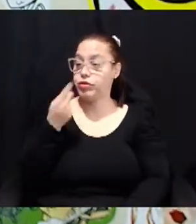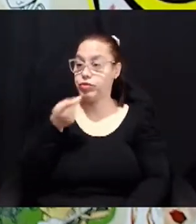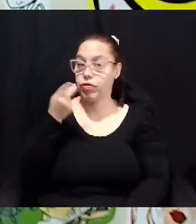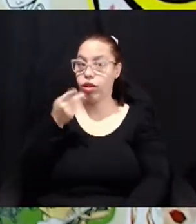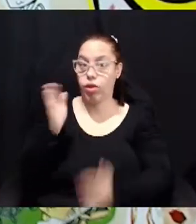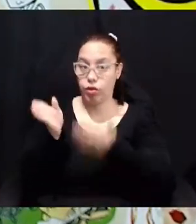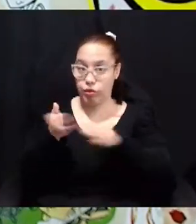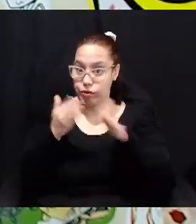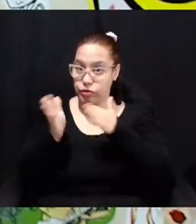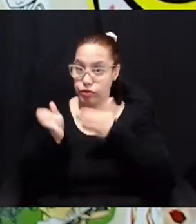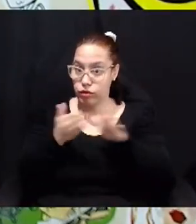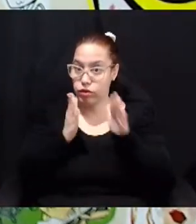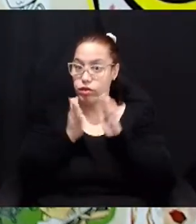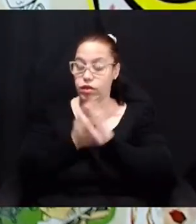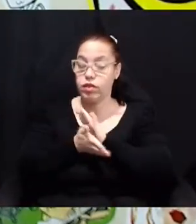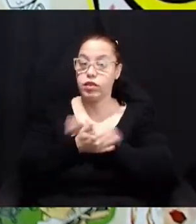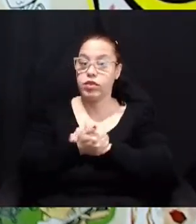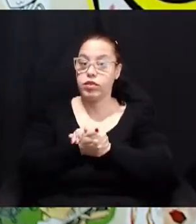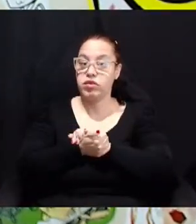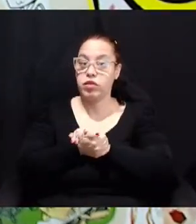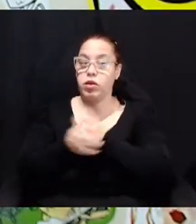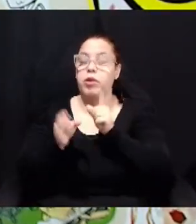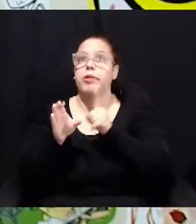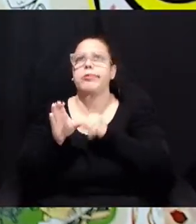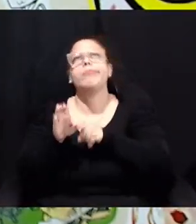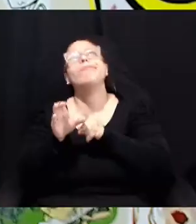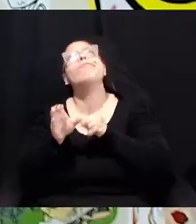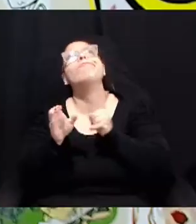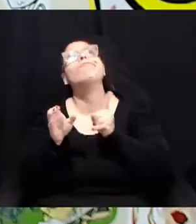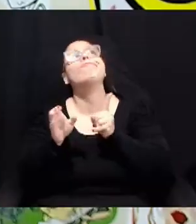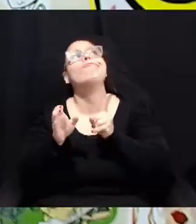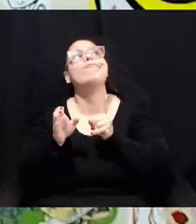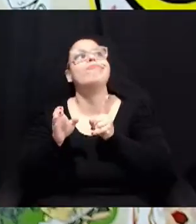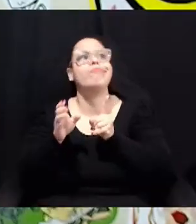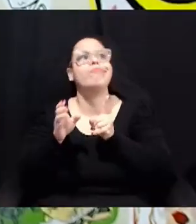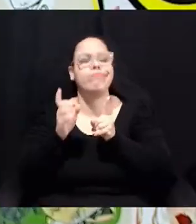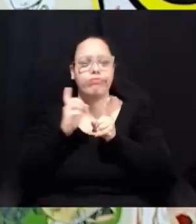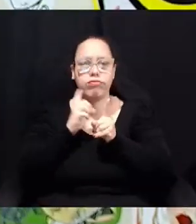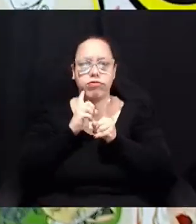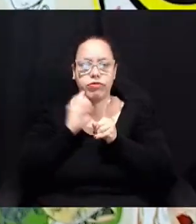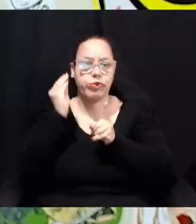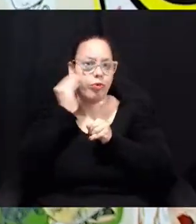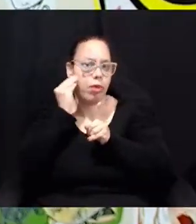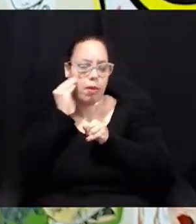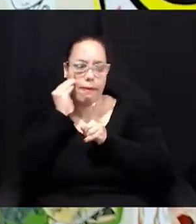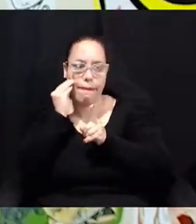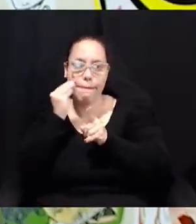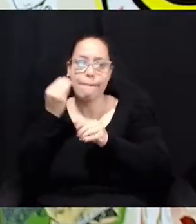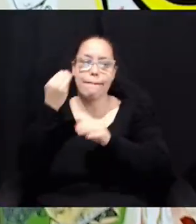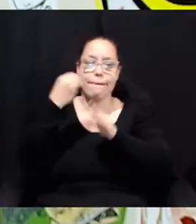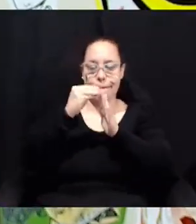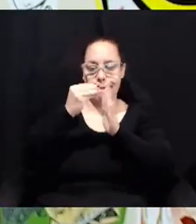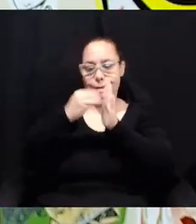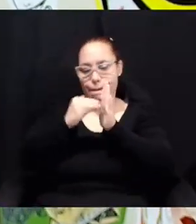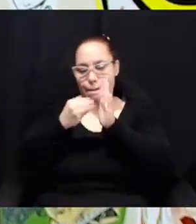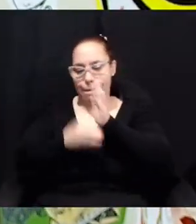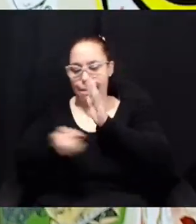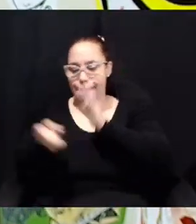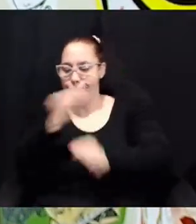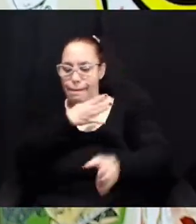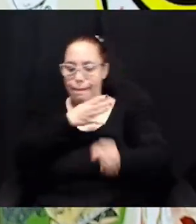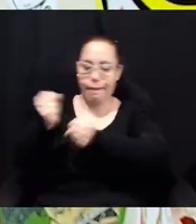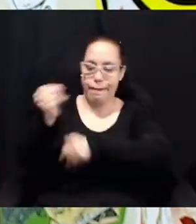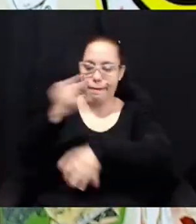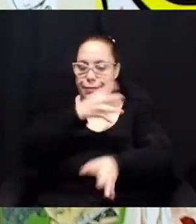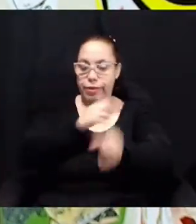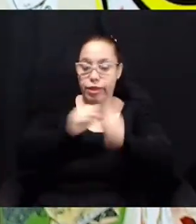fim das contas é uma produção independente, a gente vai tentando sempre emendar um lançamento ao outro para sempre ficar em